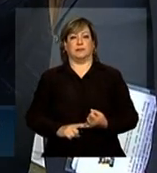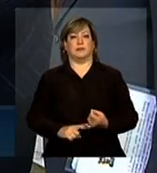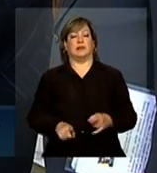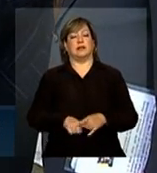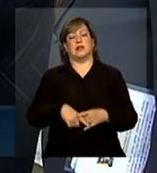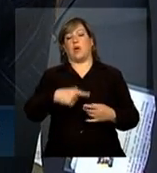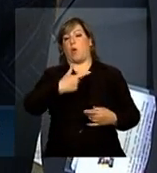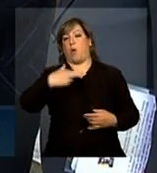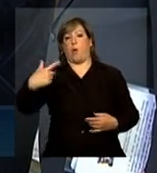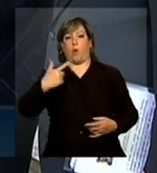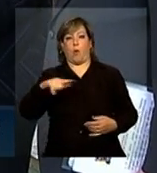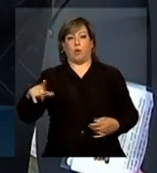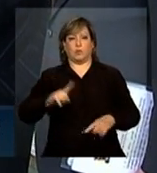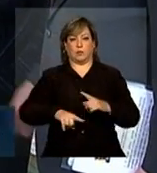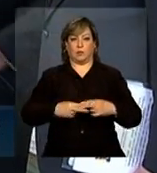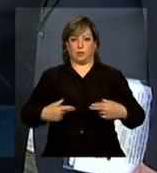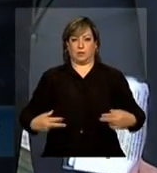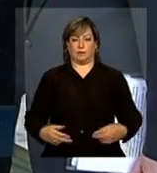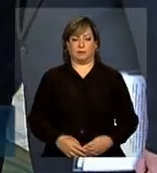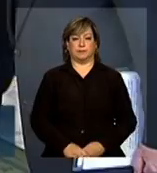entre outros produtos.